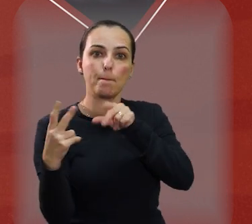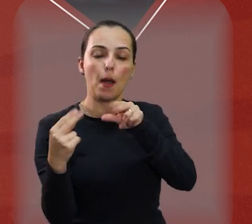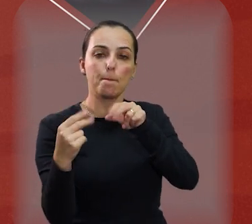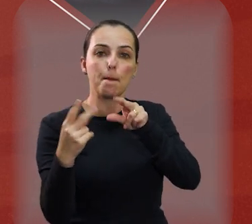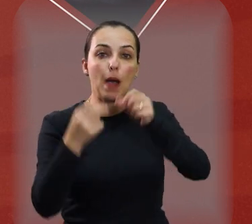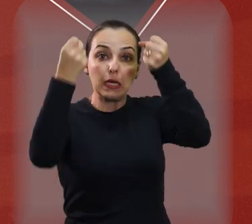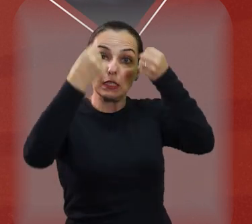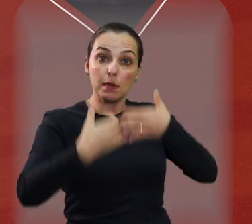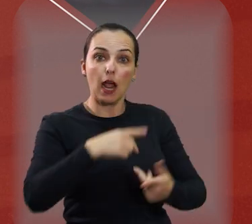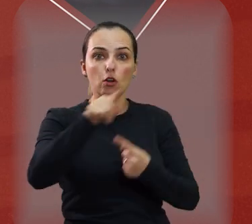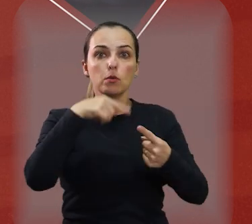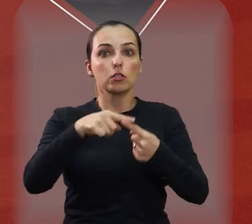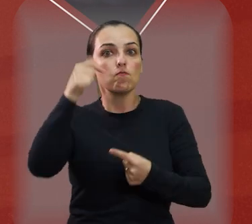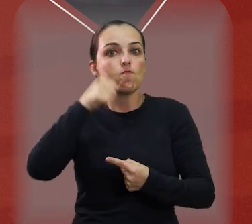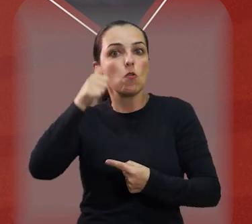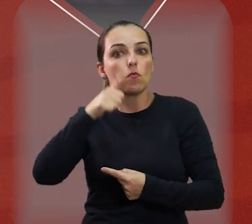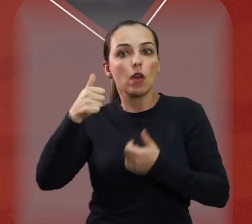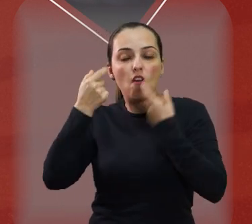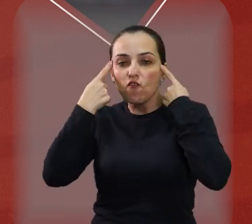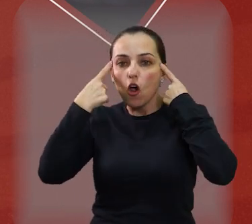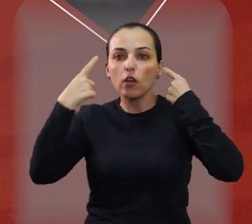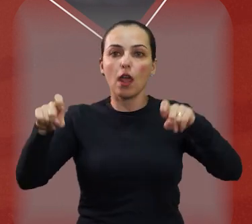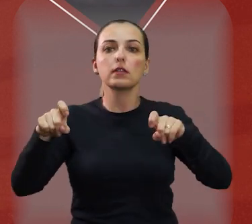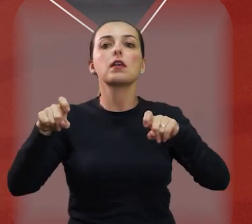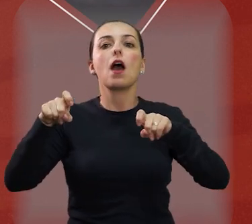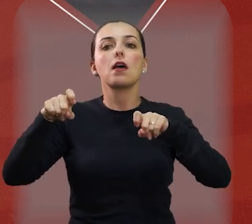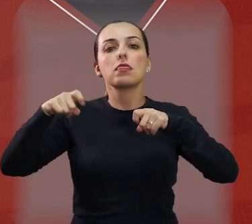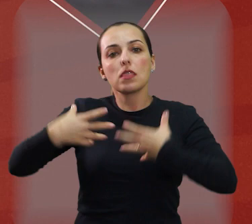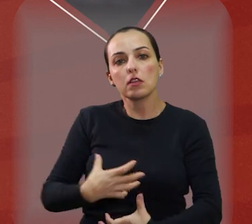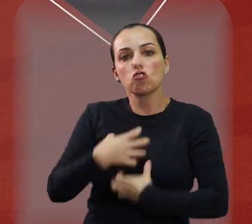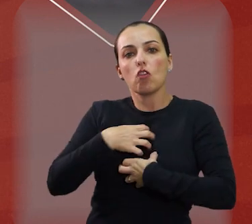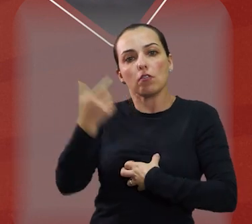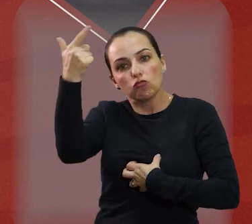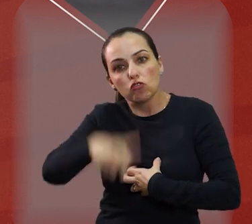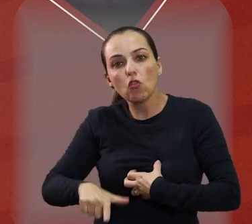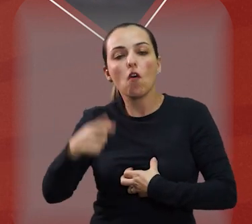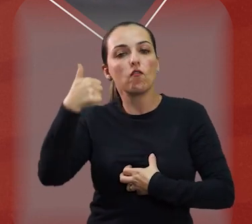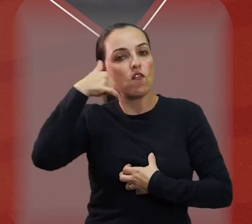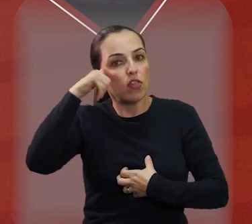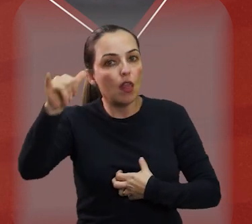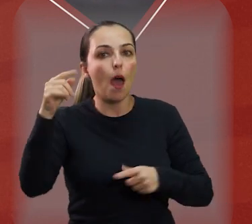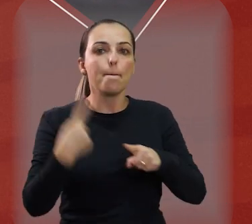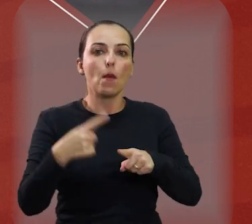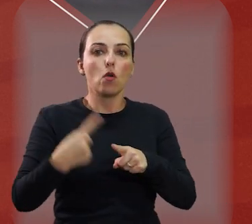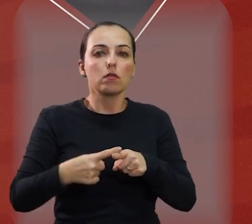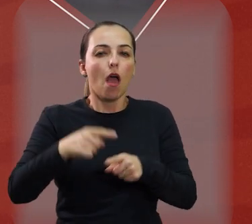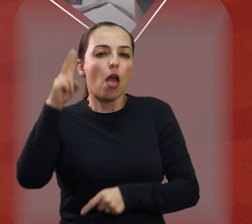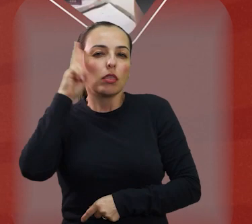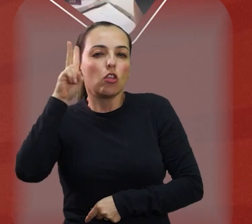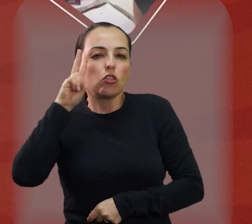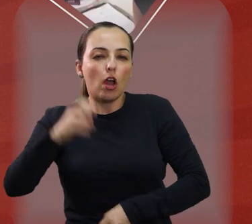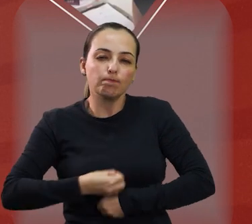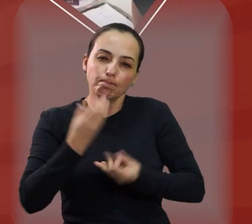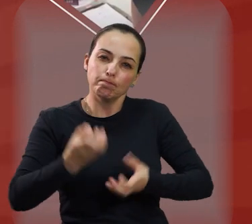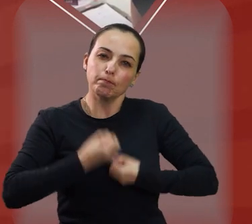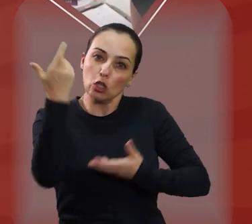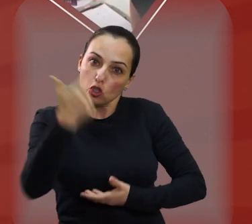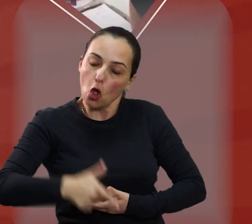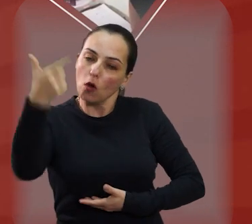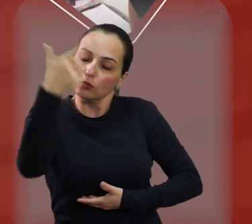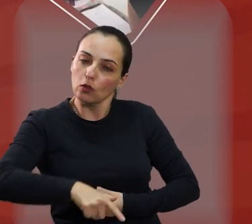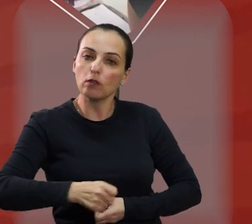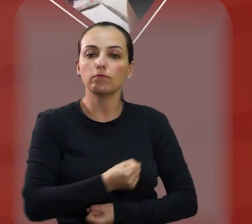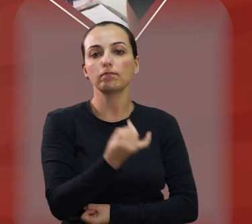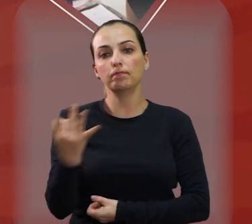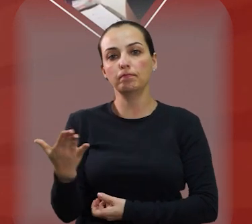evitar a revitimização e a necessidade de contar a história repetidas vezes.